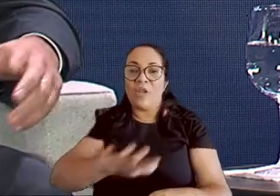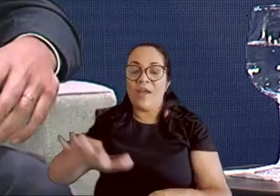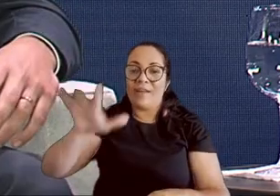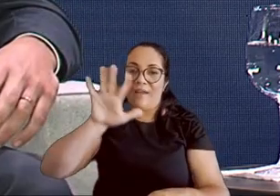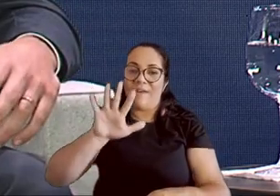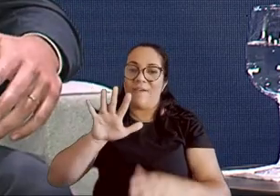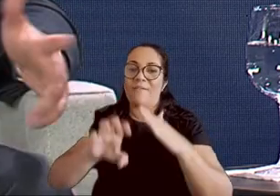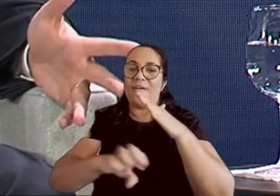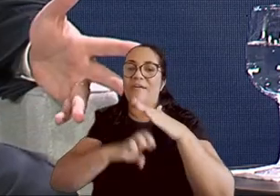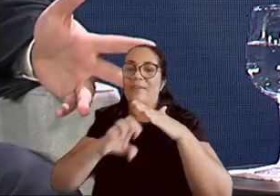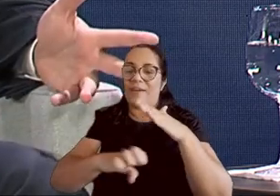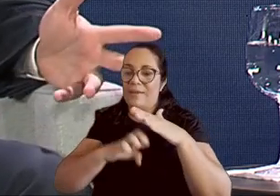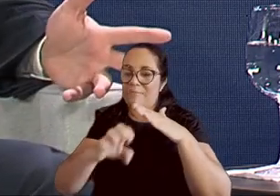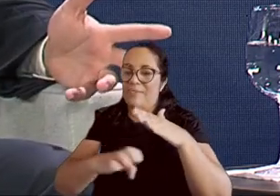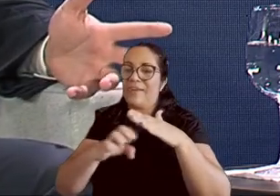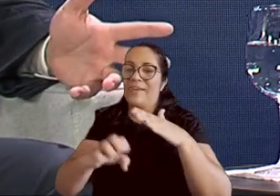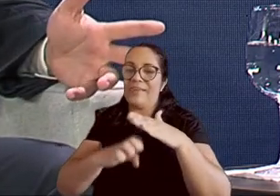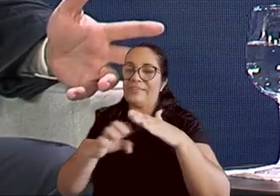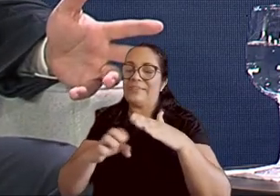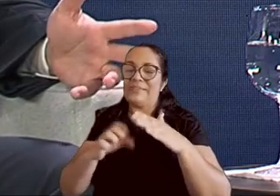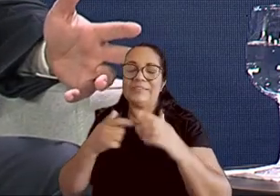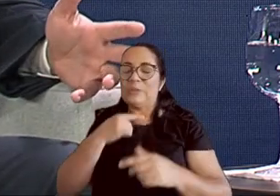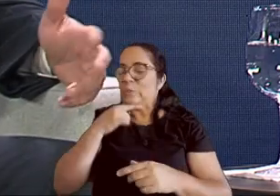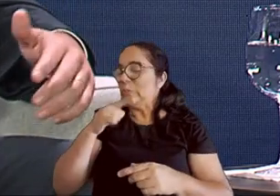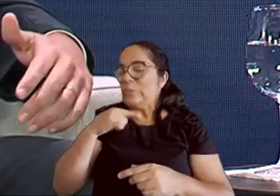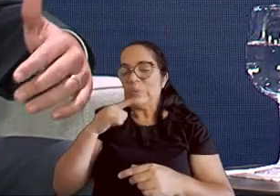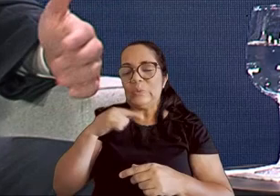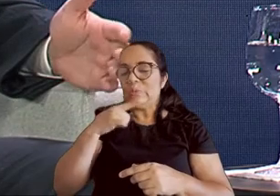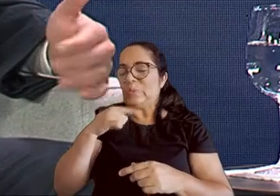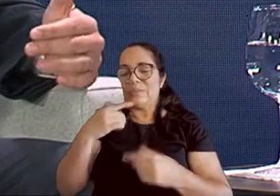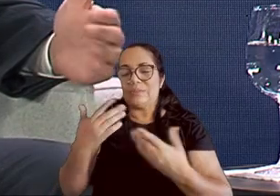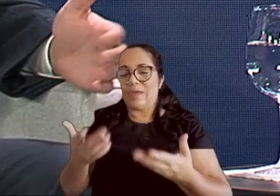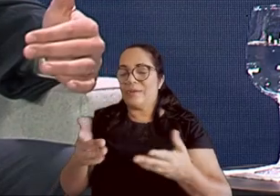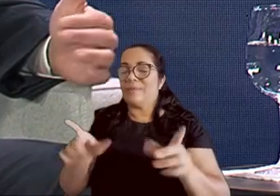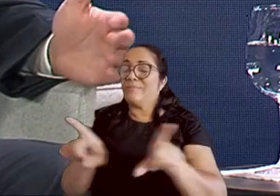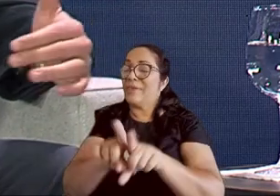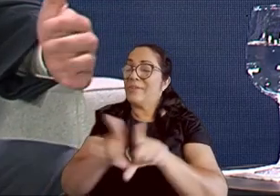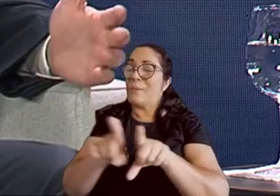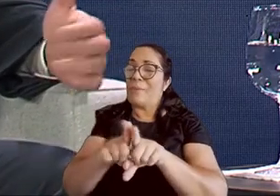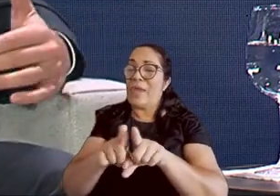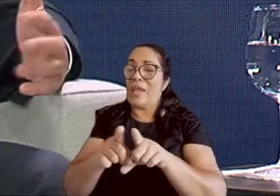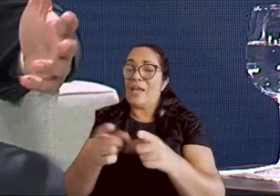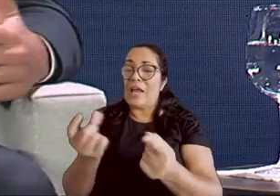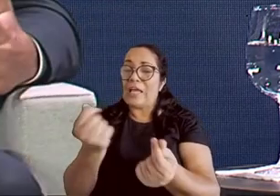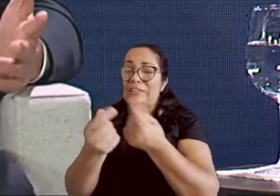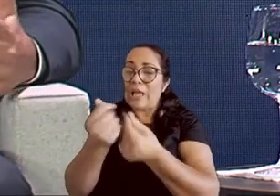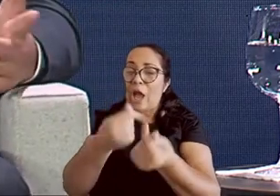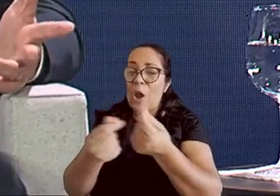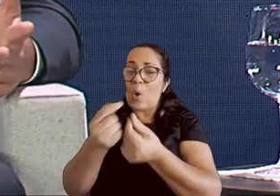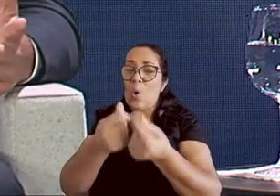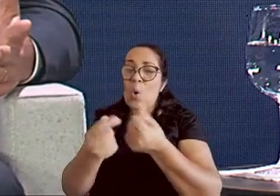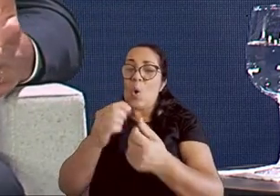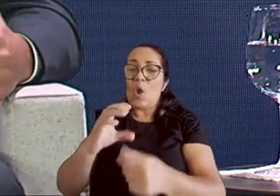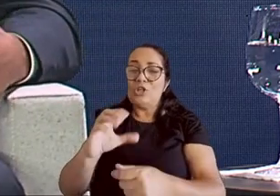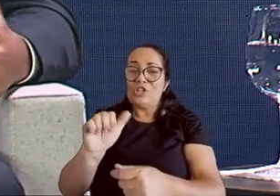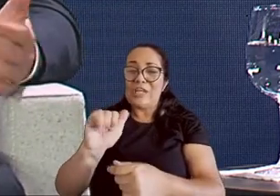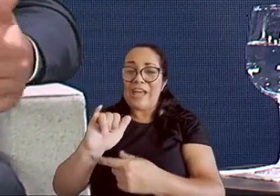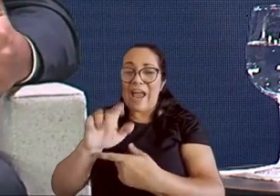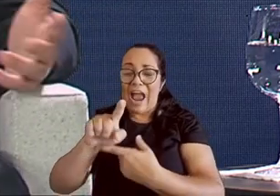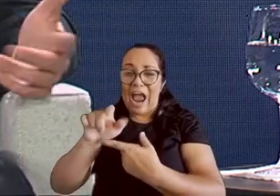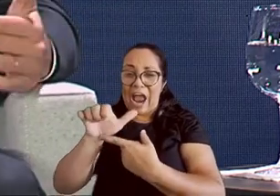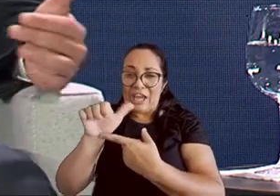alavancagem agora a geração de caixa preocupa um pouco mais né assim toda vez que a gente faz aqui um modelo de fluxo de caixa recentemente